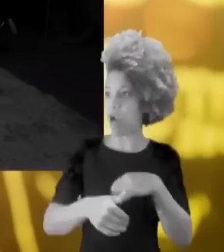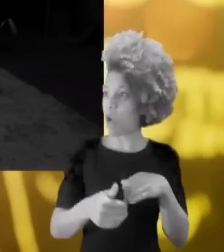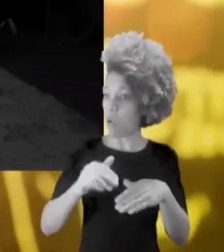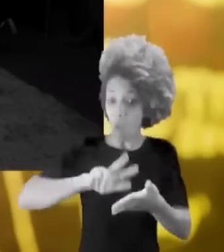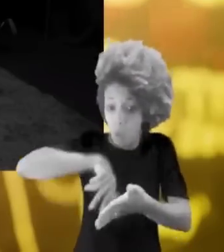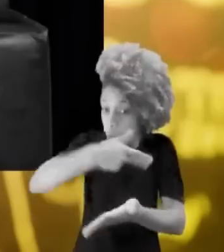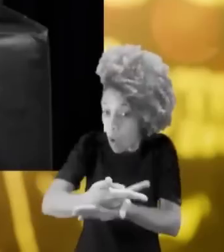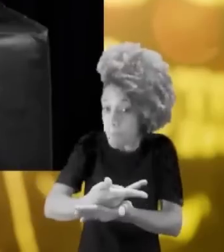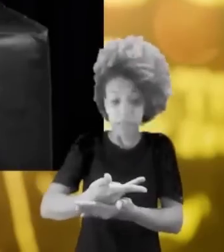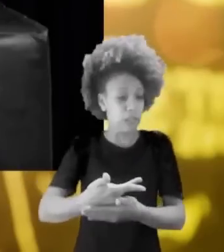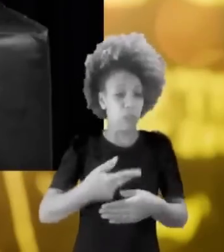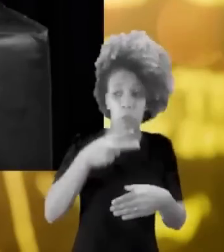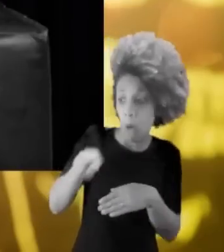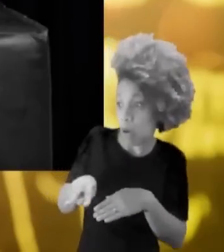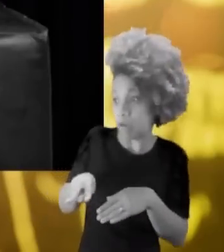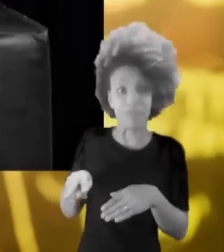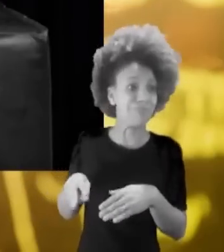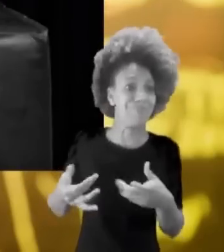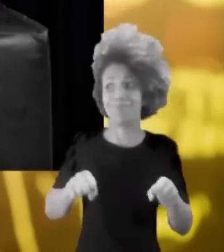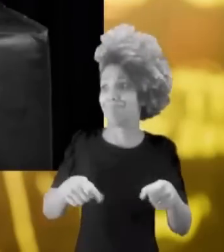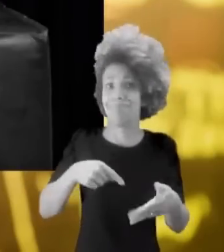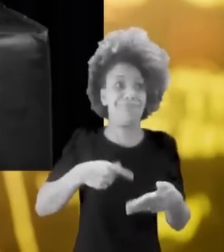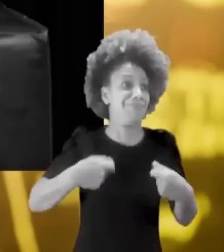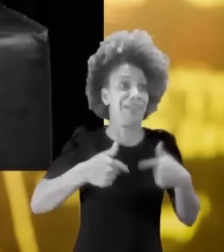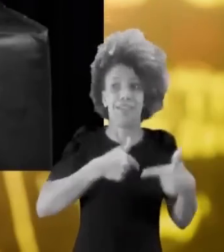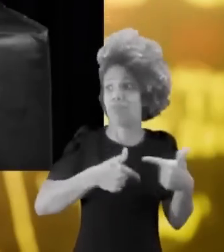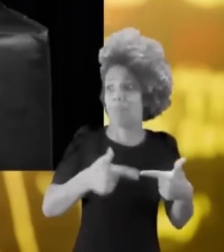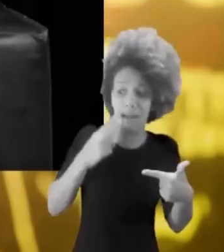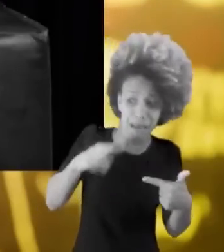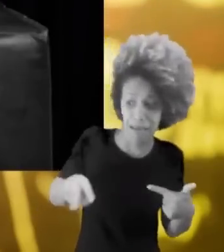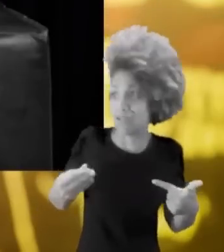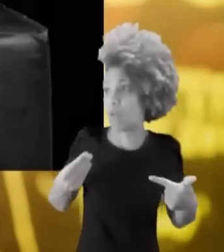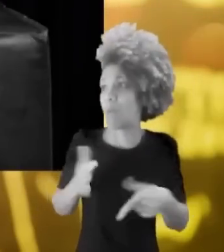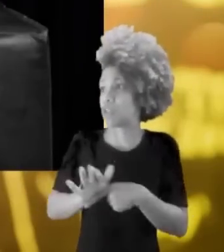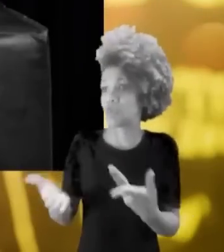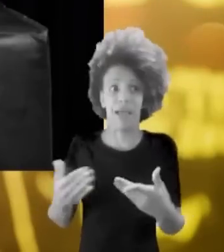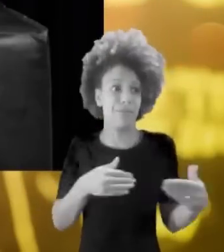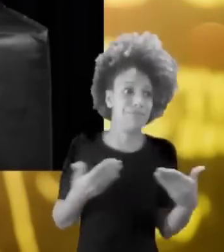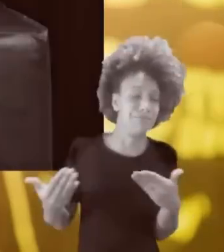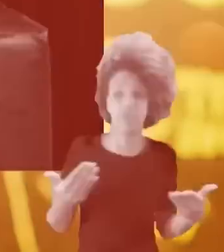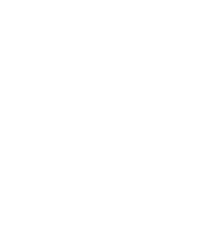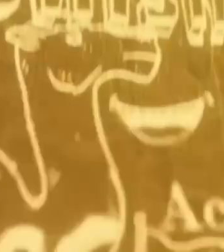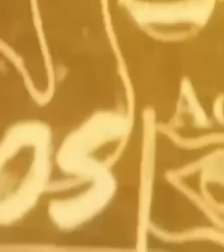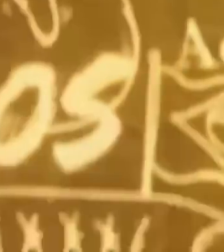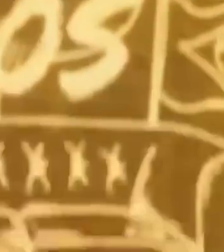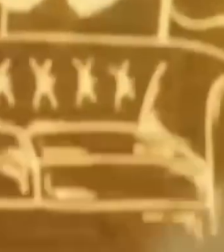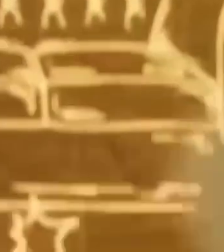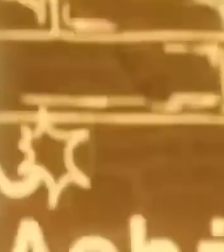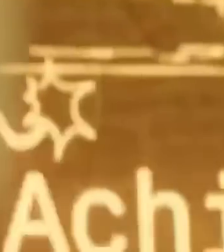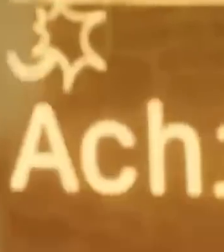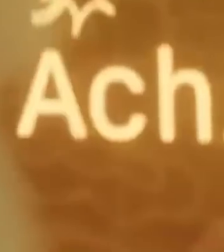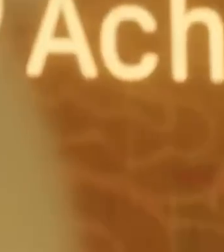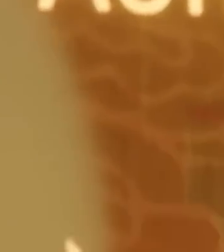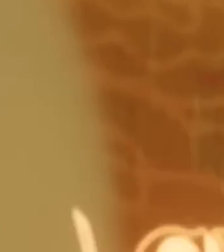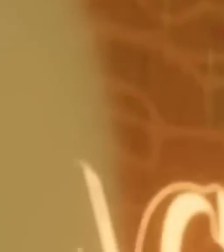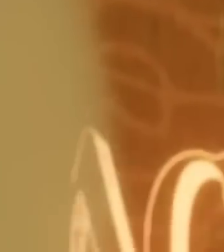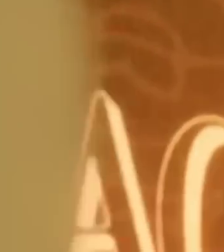isso já perdeu até a Sensei muito tem muitos irmão nosso que já perdeu até a sensibilidade o cara não tem tempo para ver quem morreu